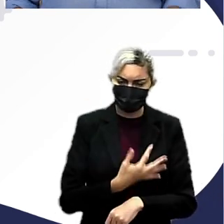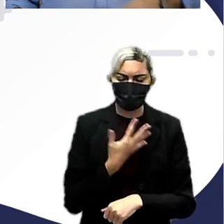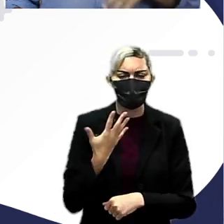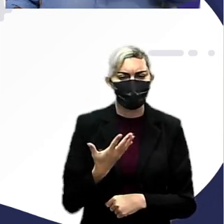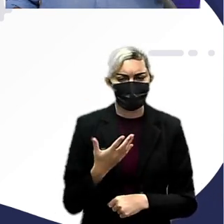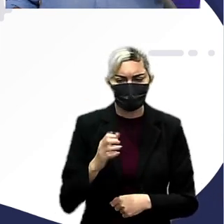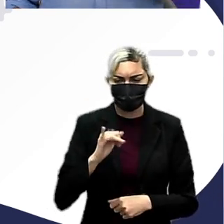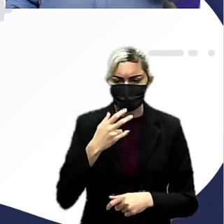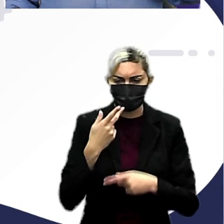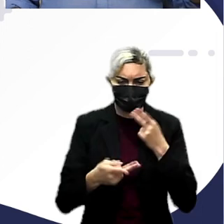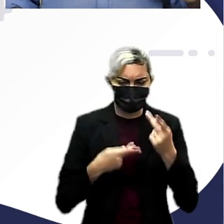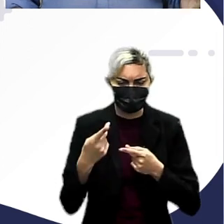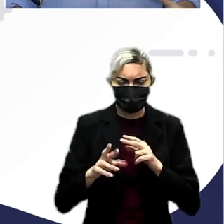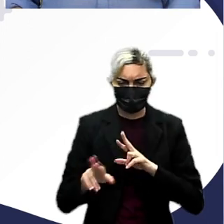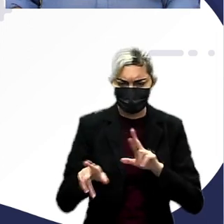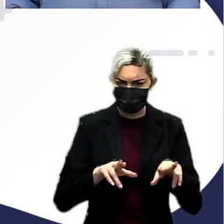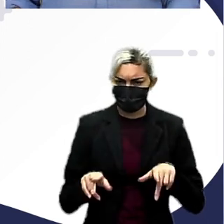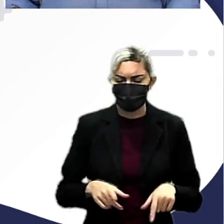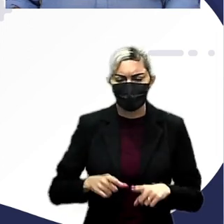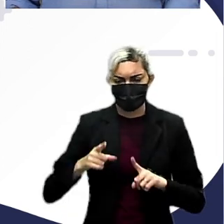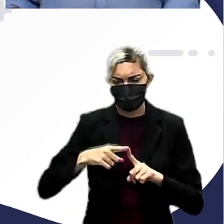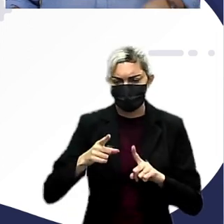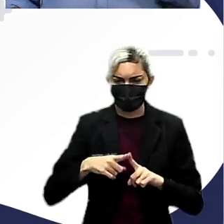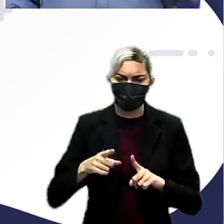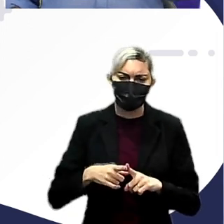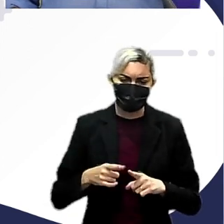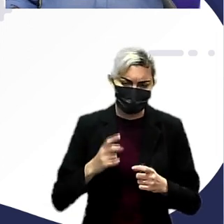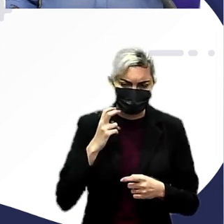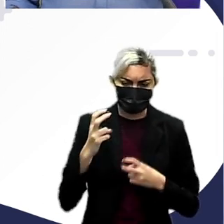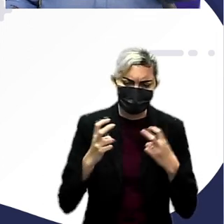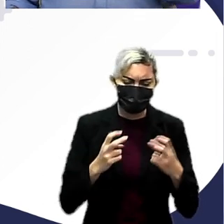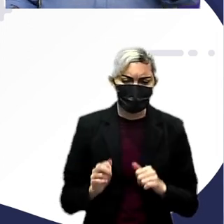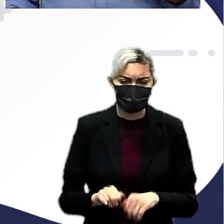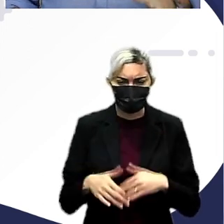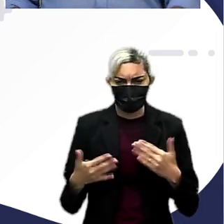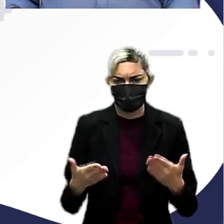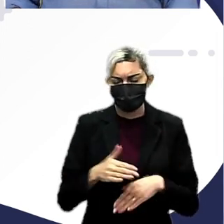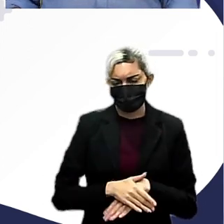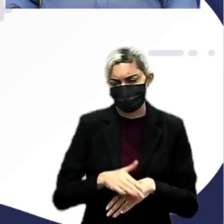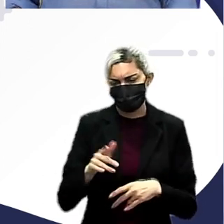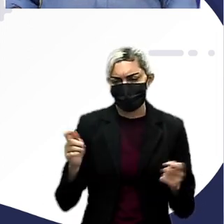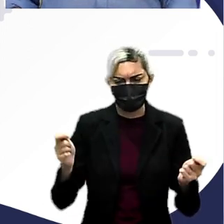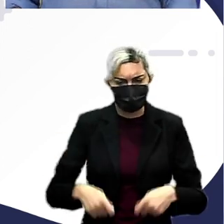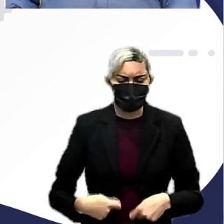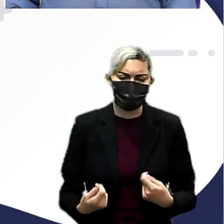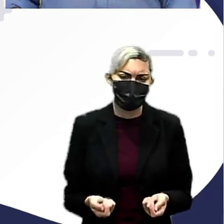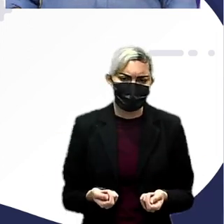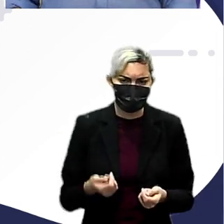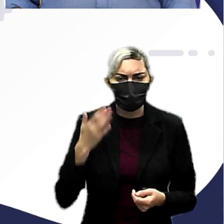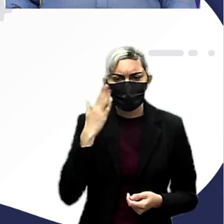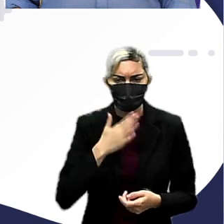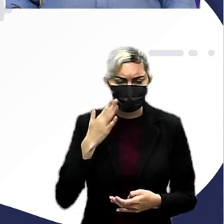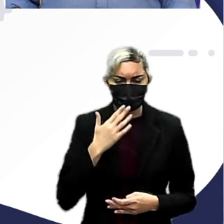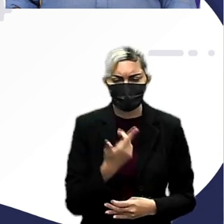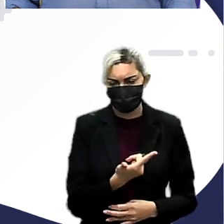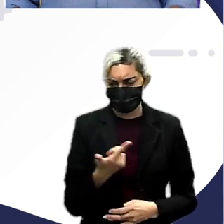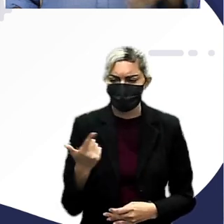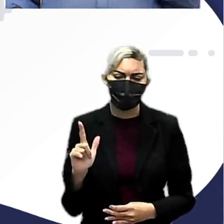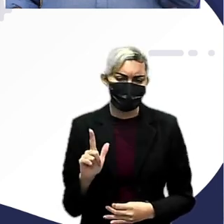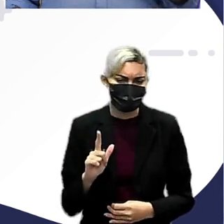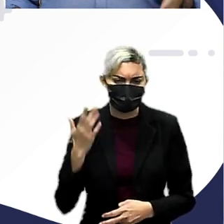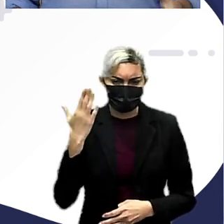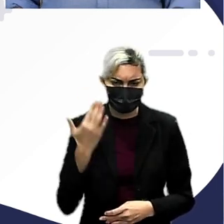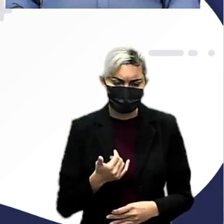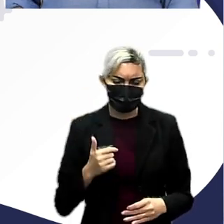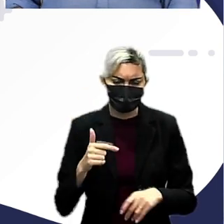Se fala muito em diferentes tipos de inteligência, mas quanto mais a gente puder entender o outro, né,